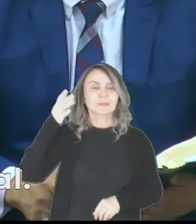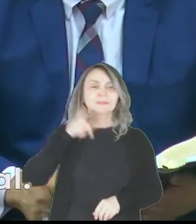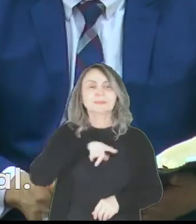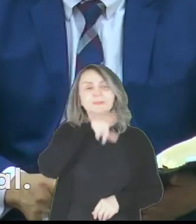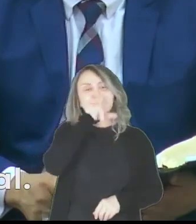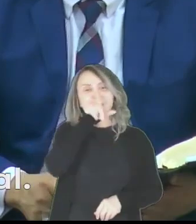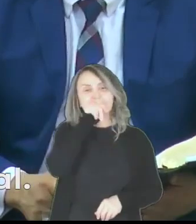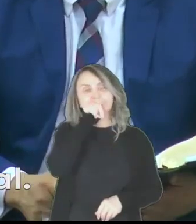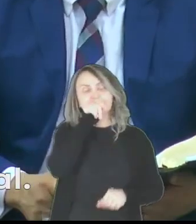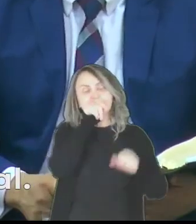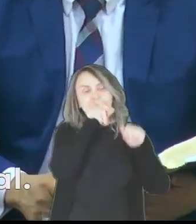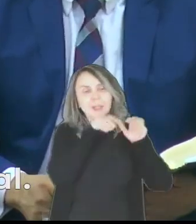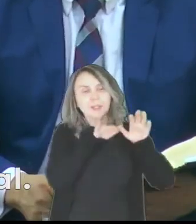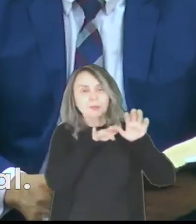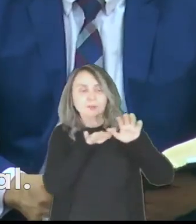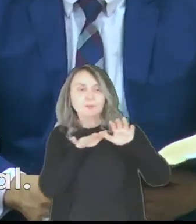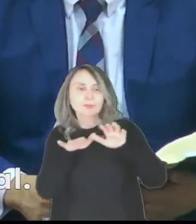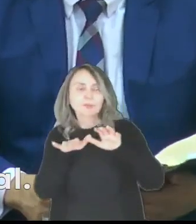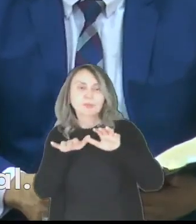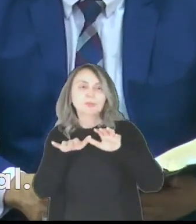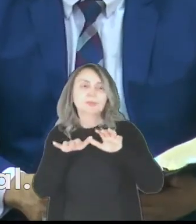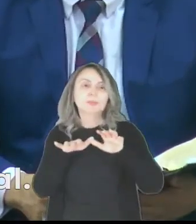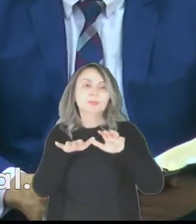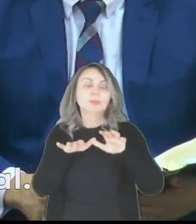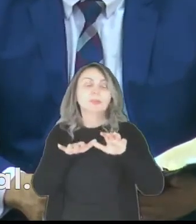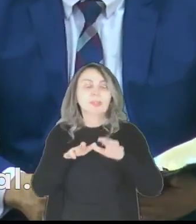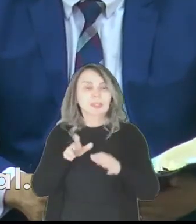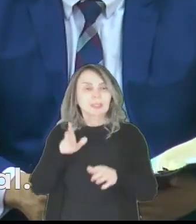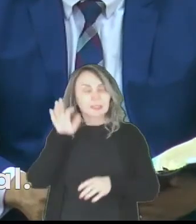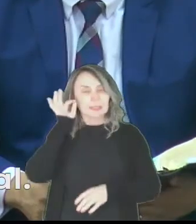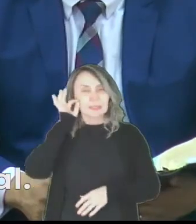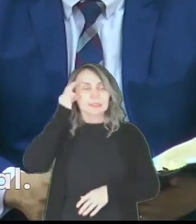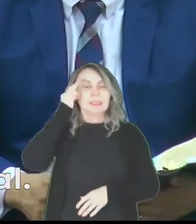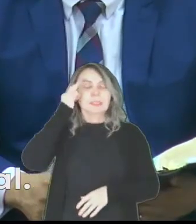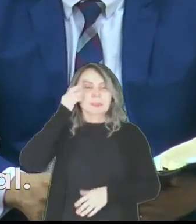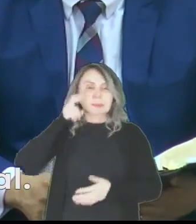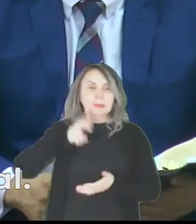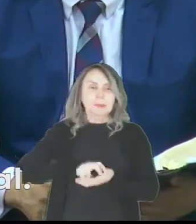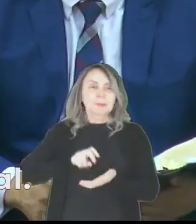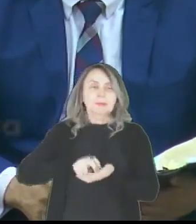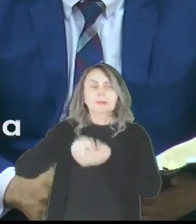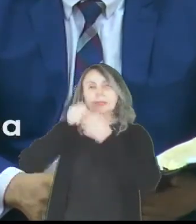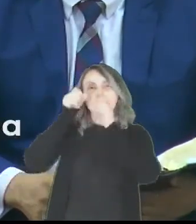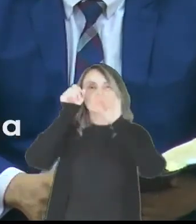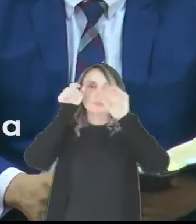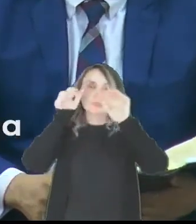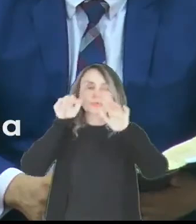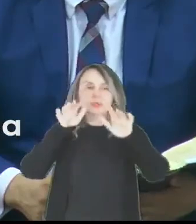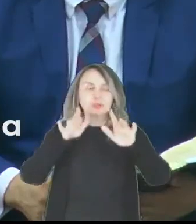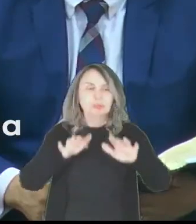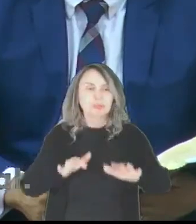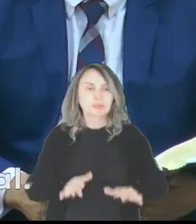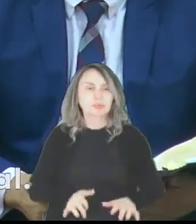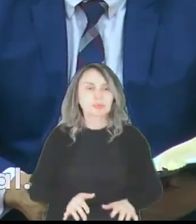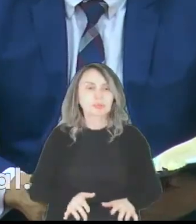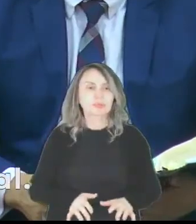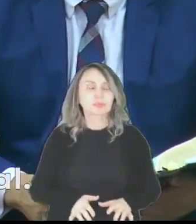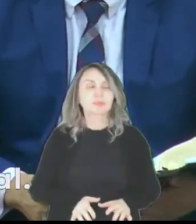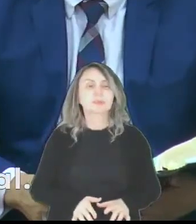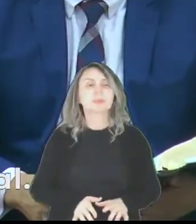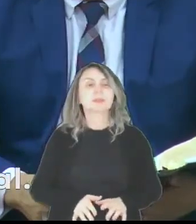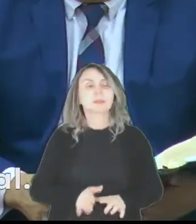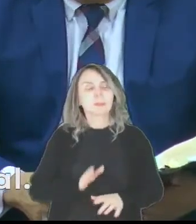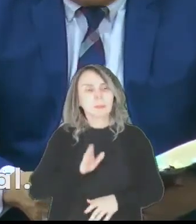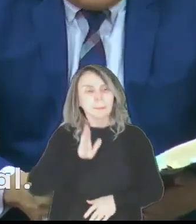o arraial, e pela manhã jazia o orvalho ao redor do arraial. Quando o dia amanhecia, o pão já